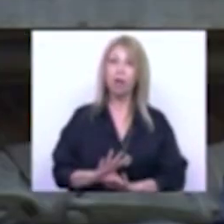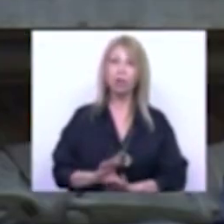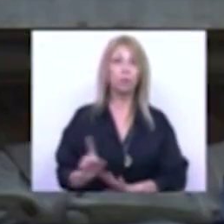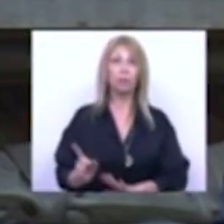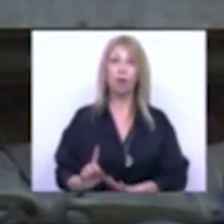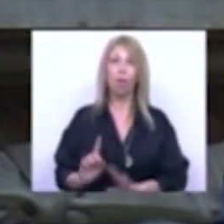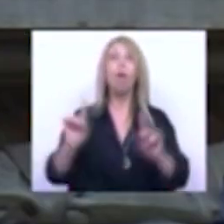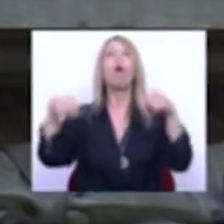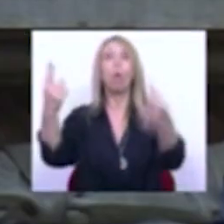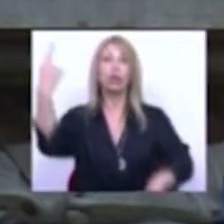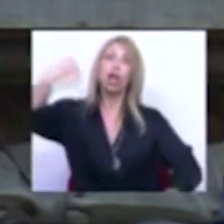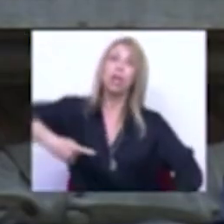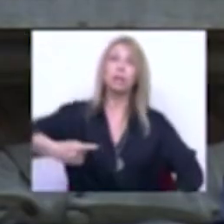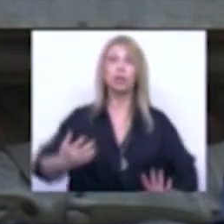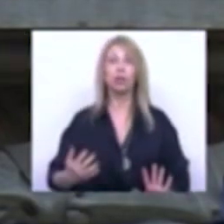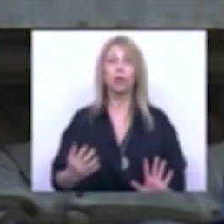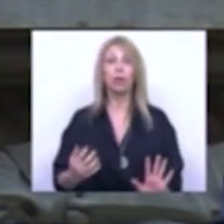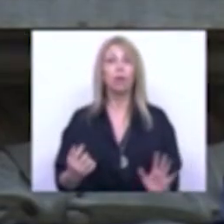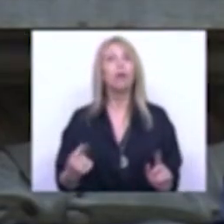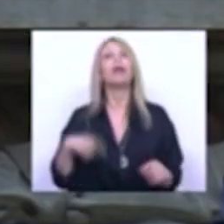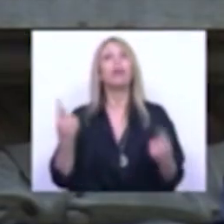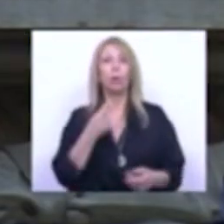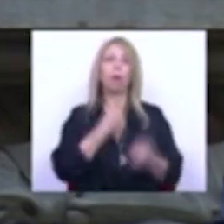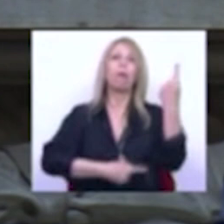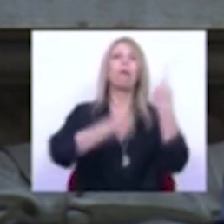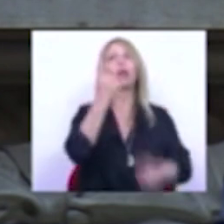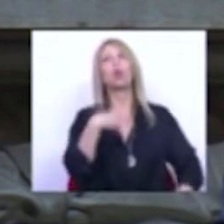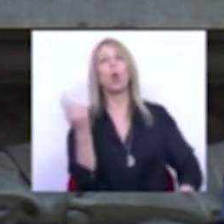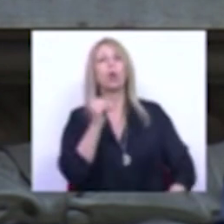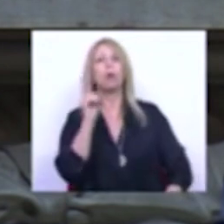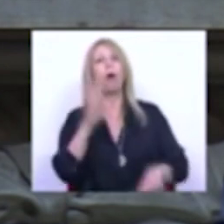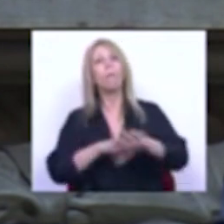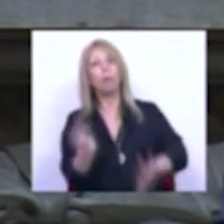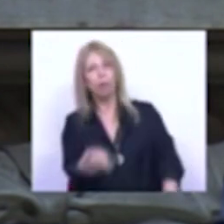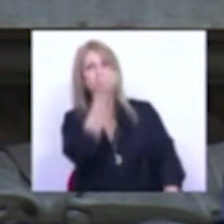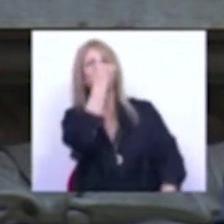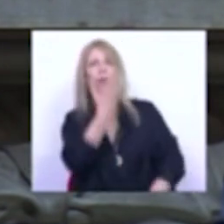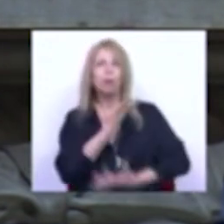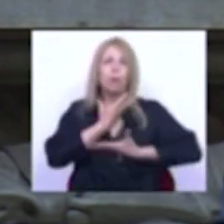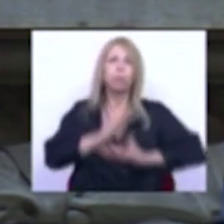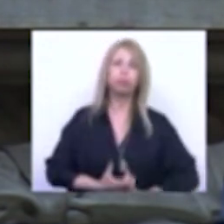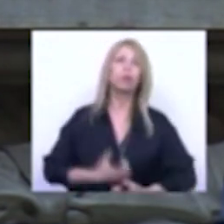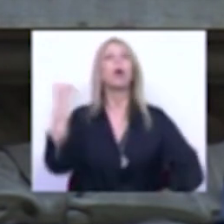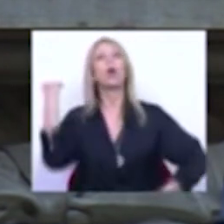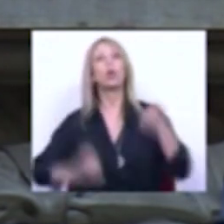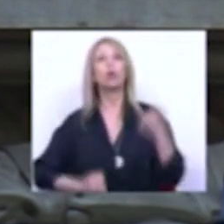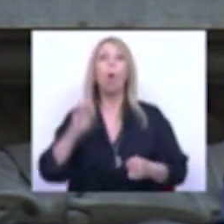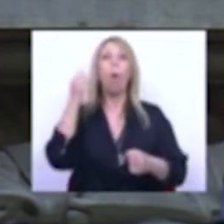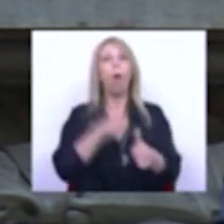por nós e depois não nos queixemos de frustrações, desilusões, contestações ou